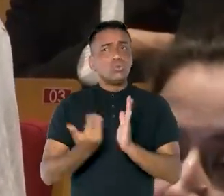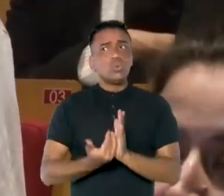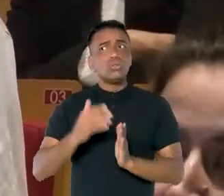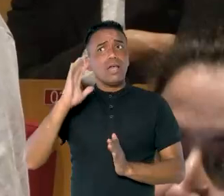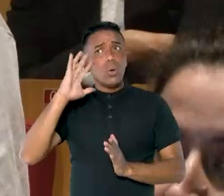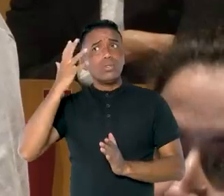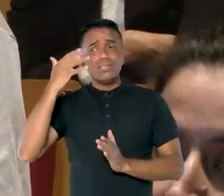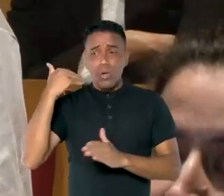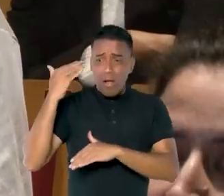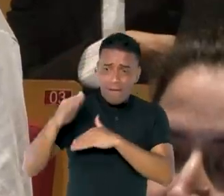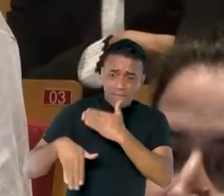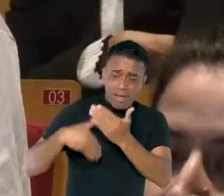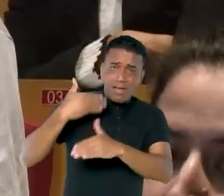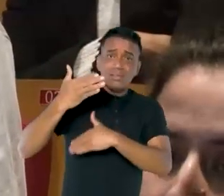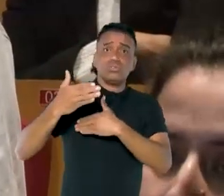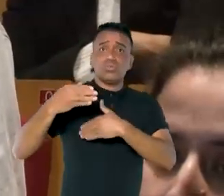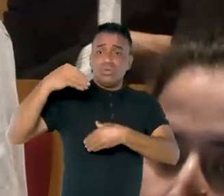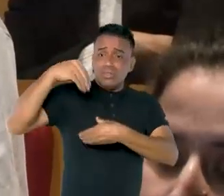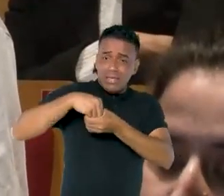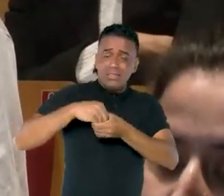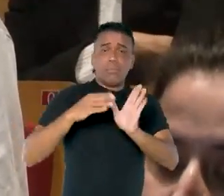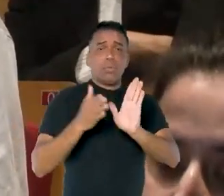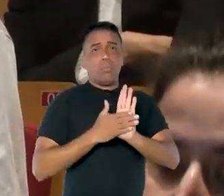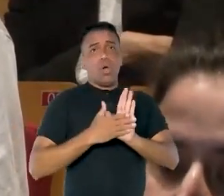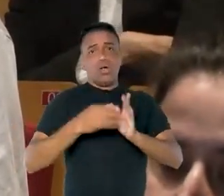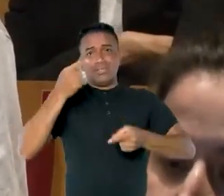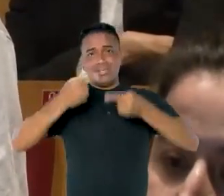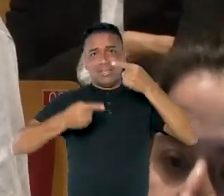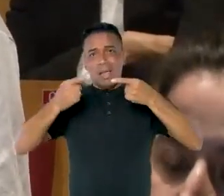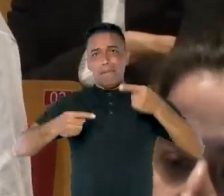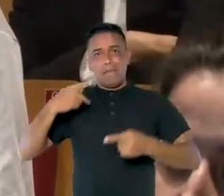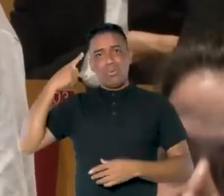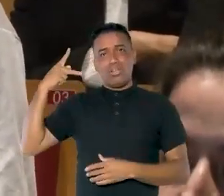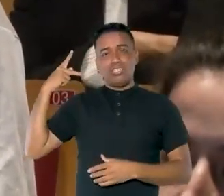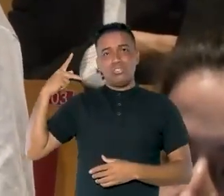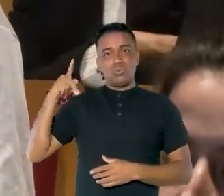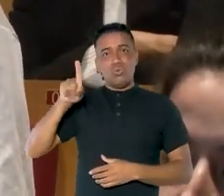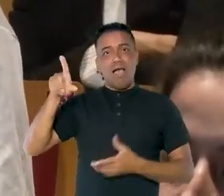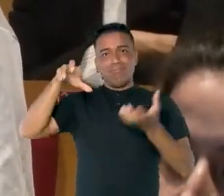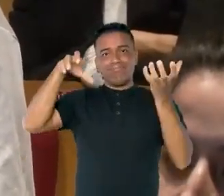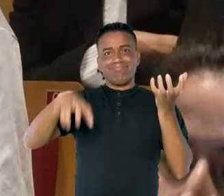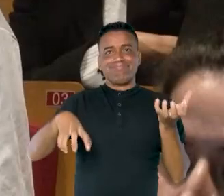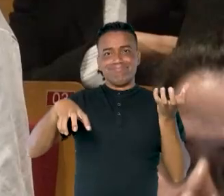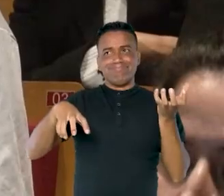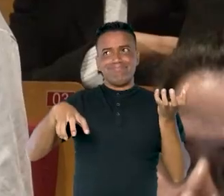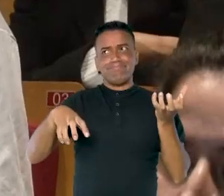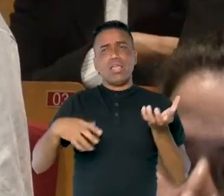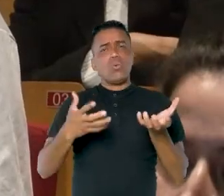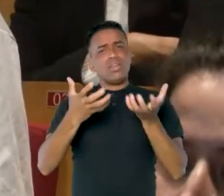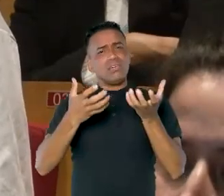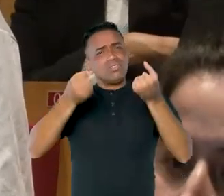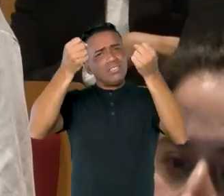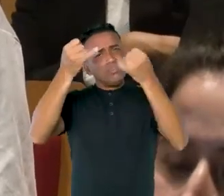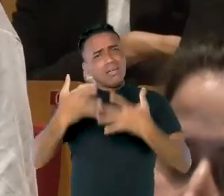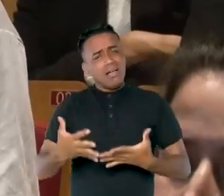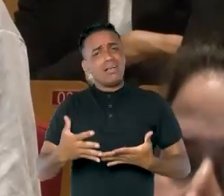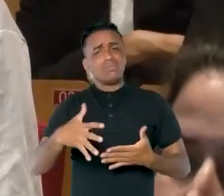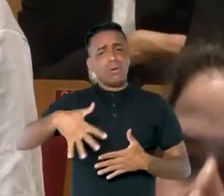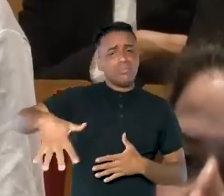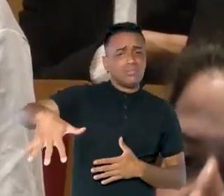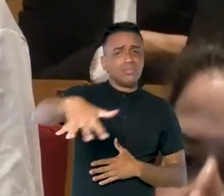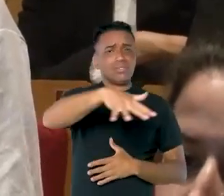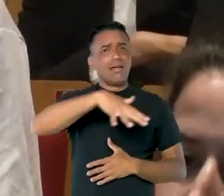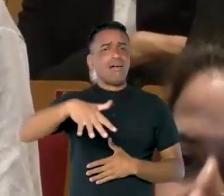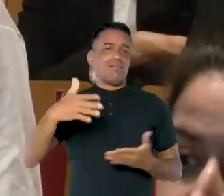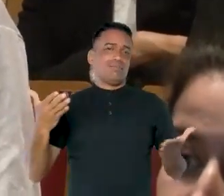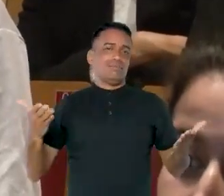aconteceu de avanço passou pelo plano político, de alguma forma pelo parlamento. Eu queria que vocês falassem um pouco desse campo hoje